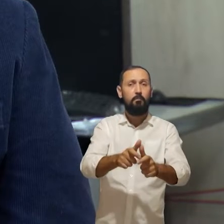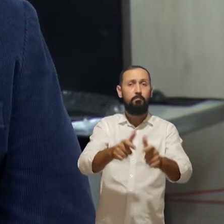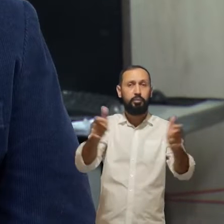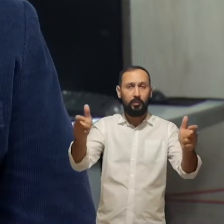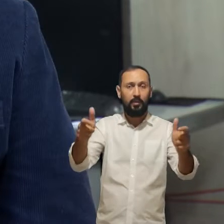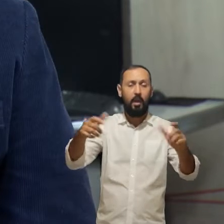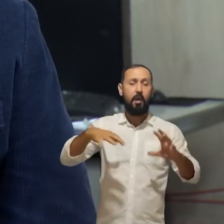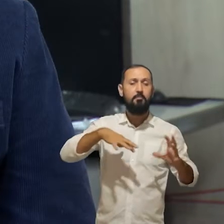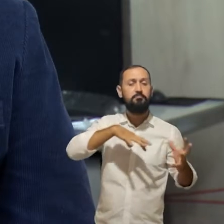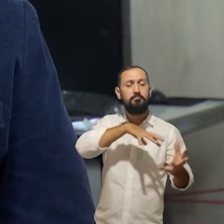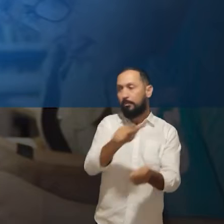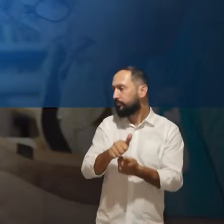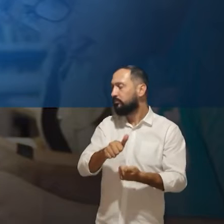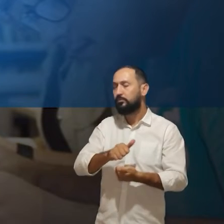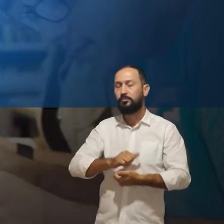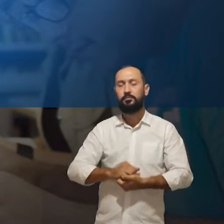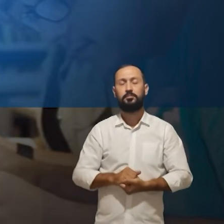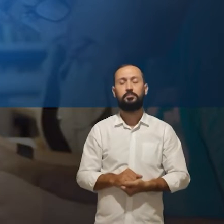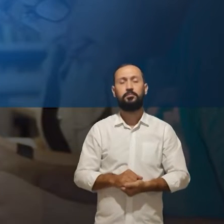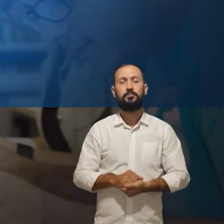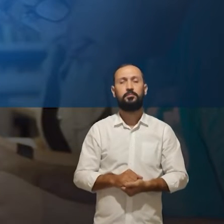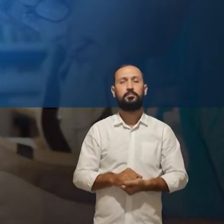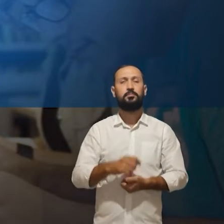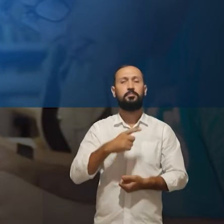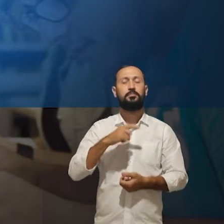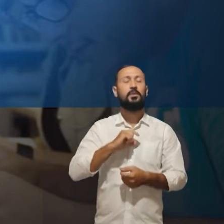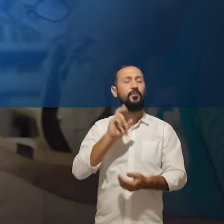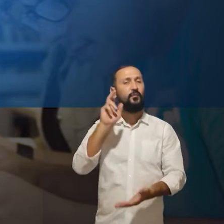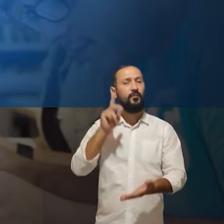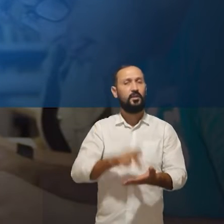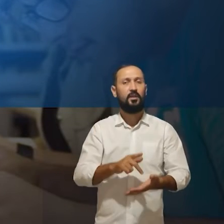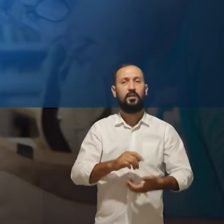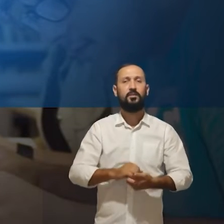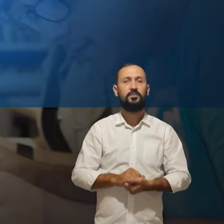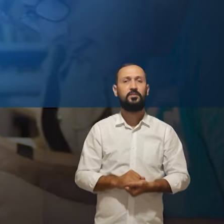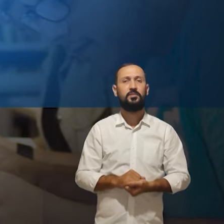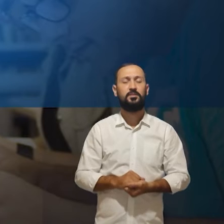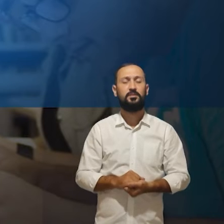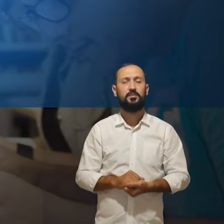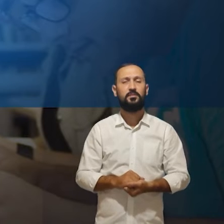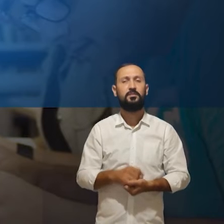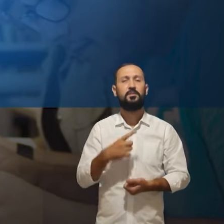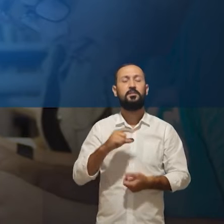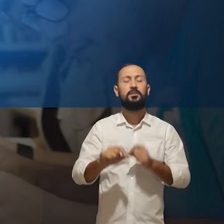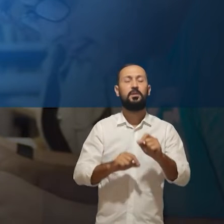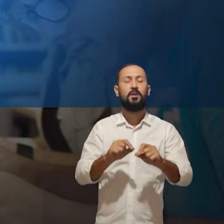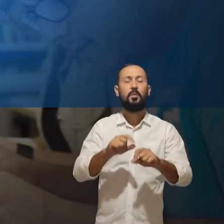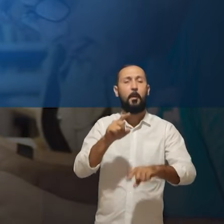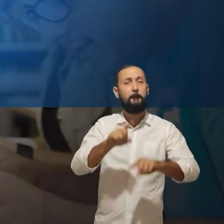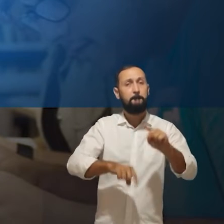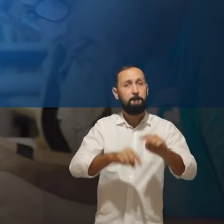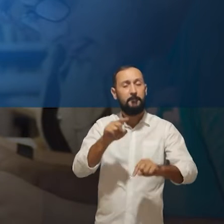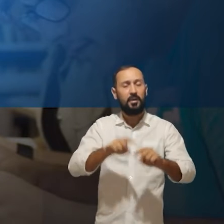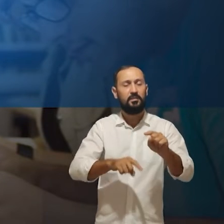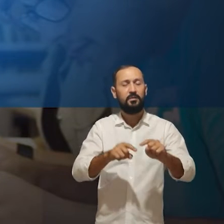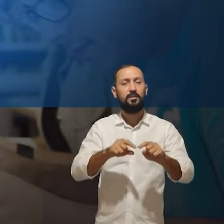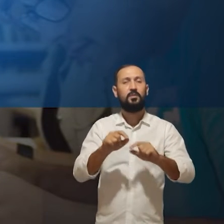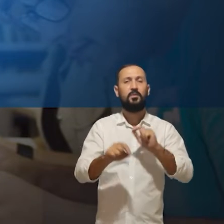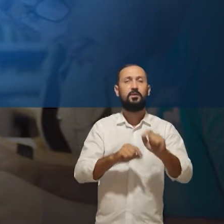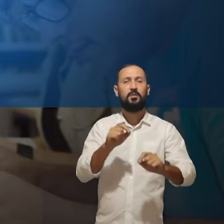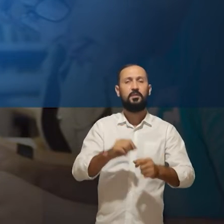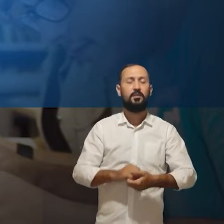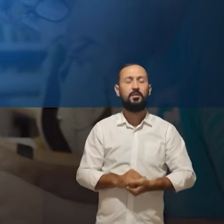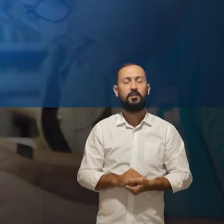abrangências internacionais, sem sombra de dúvidas, nós temos aqui um produto que